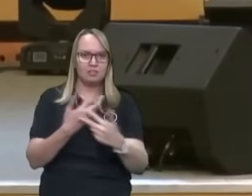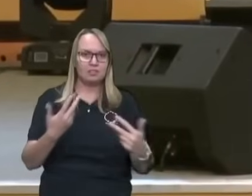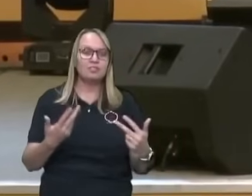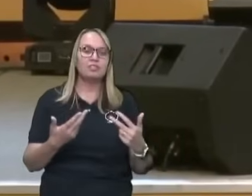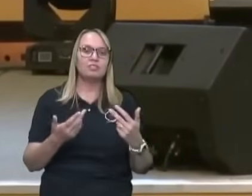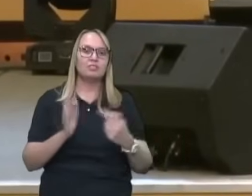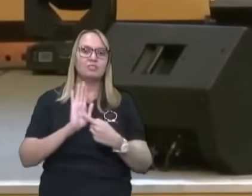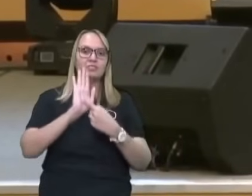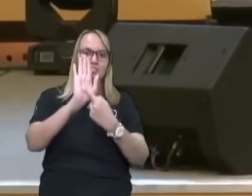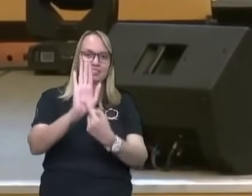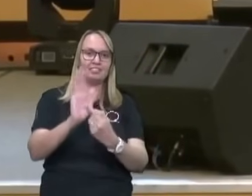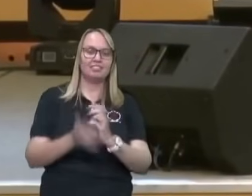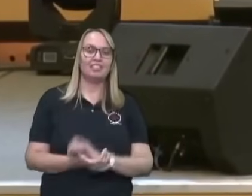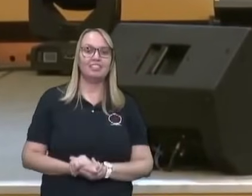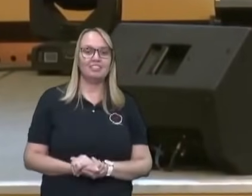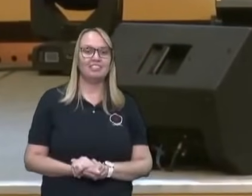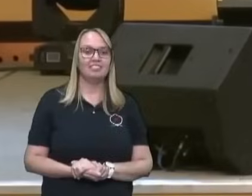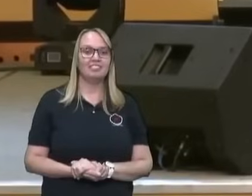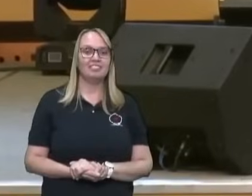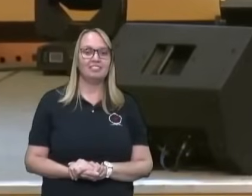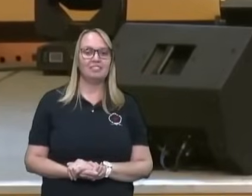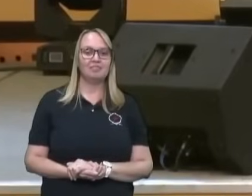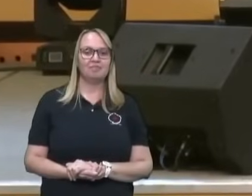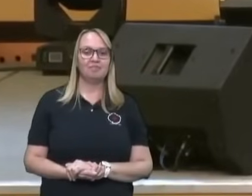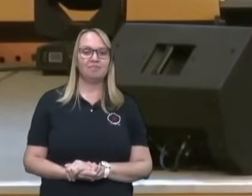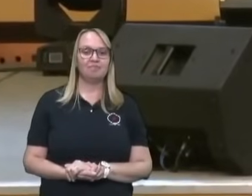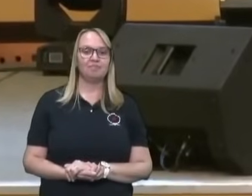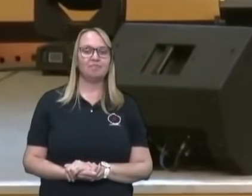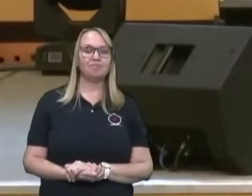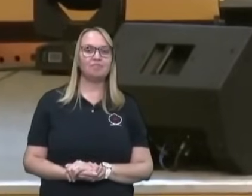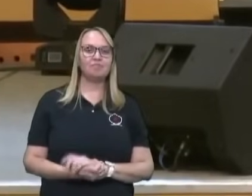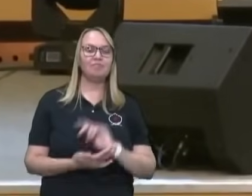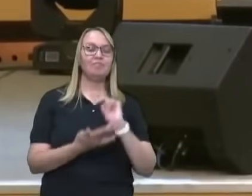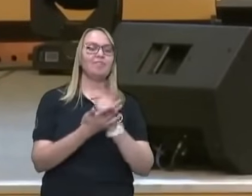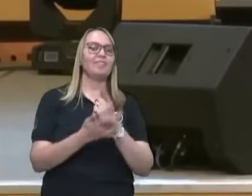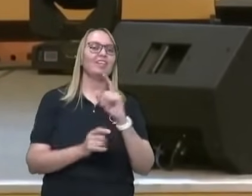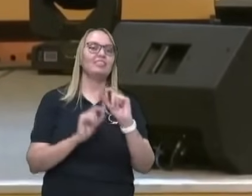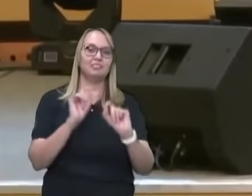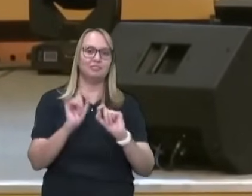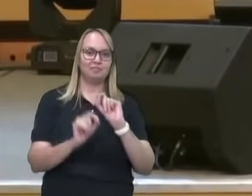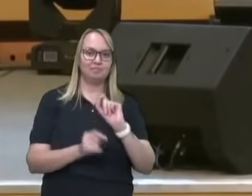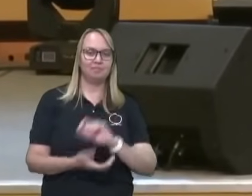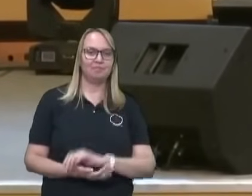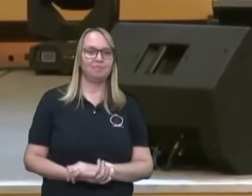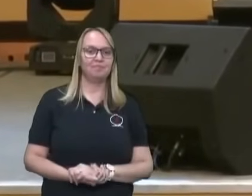é. É isso que acontece. É isso aqui que acontece.